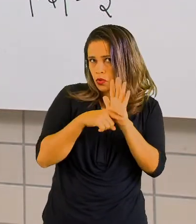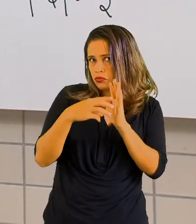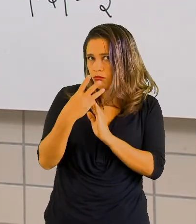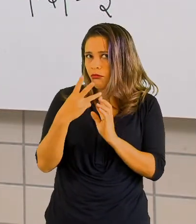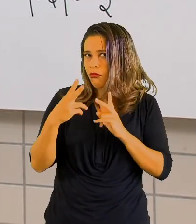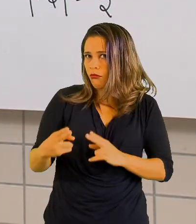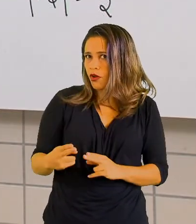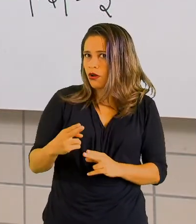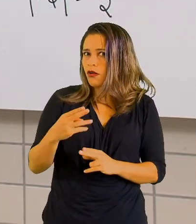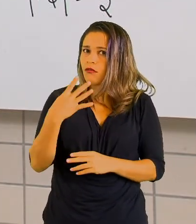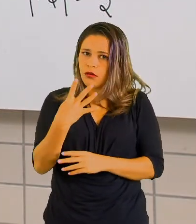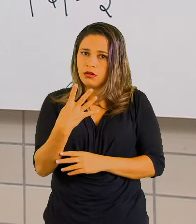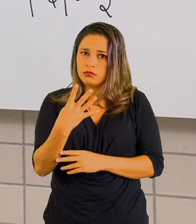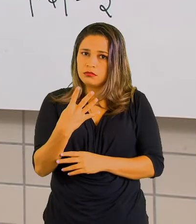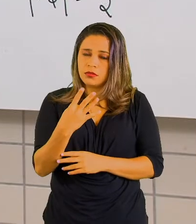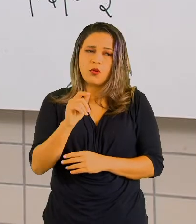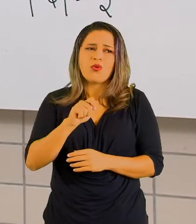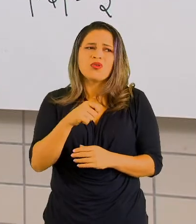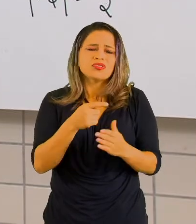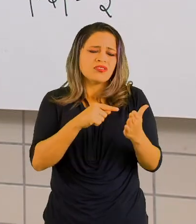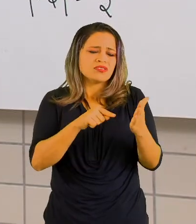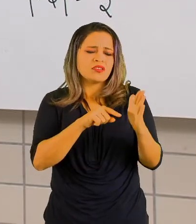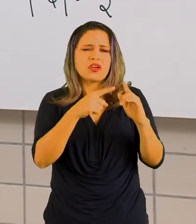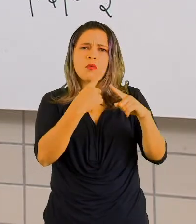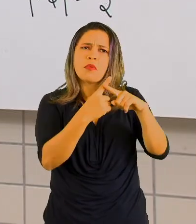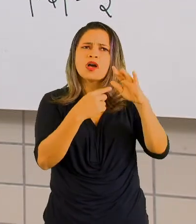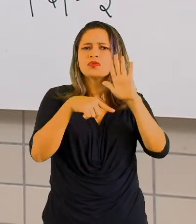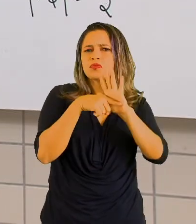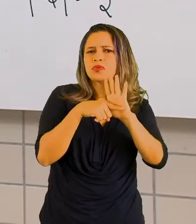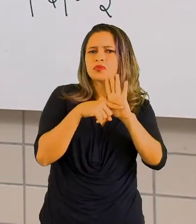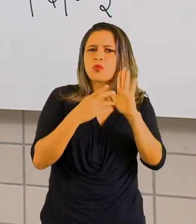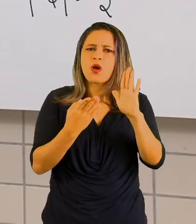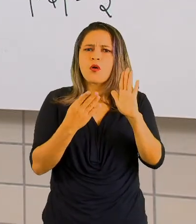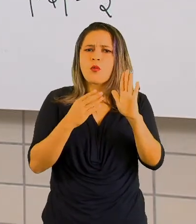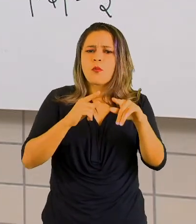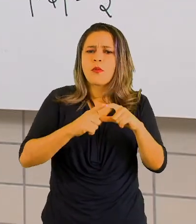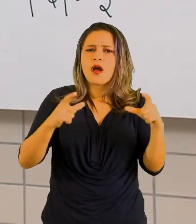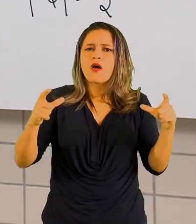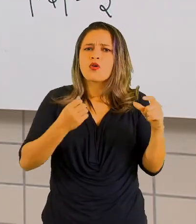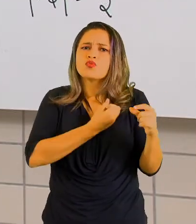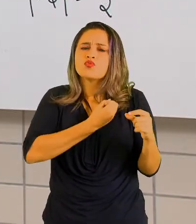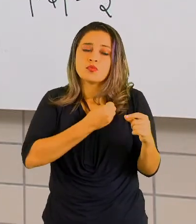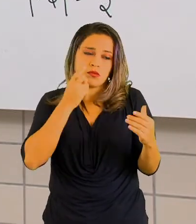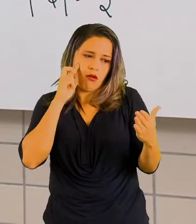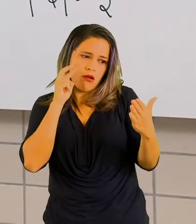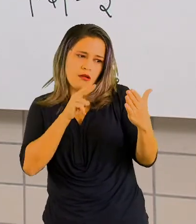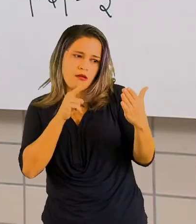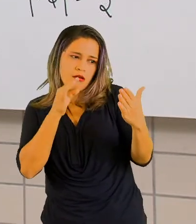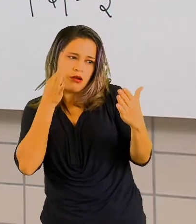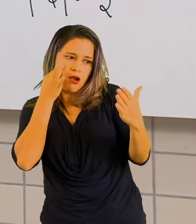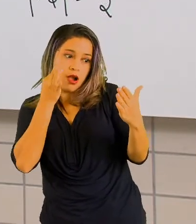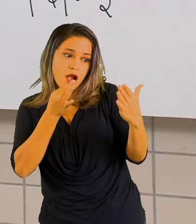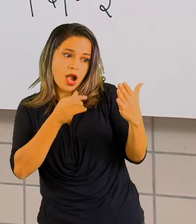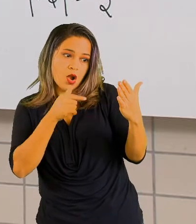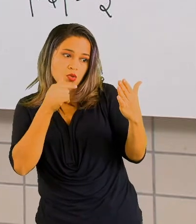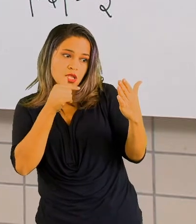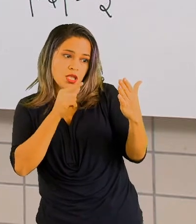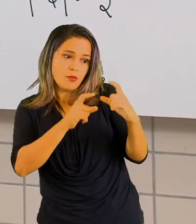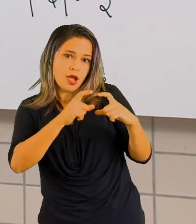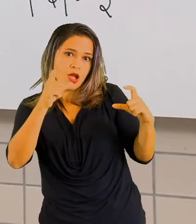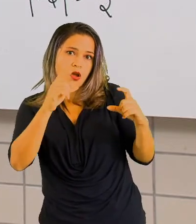vai utilizar? Positivo ou negativo? Você vai usar o sinal negativo porque o módulo de menos 7 é